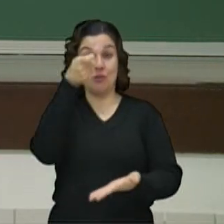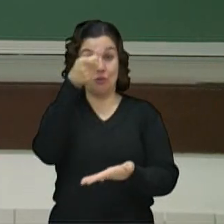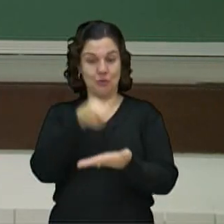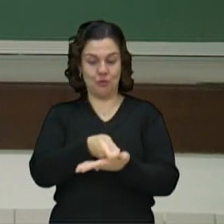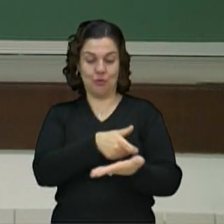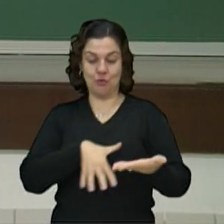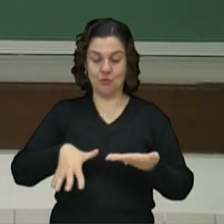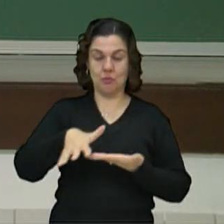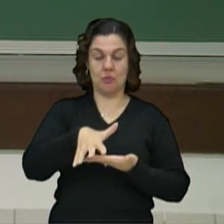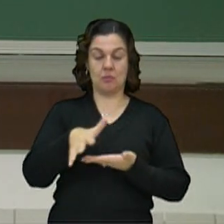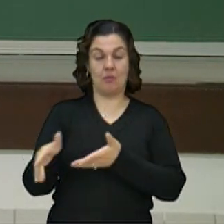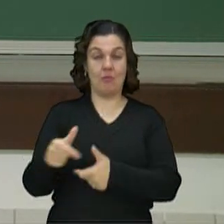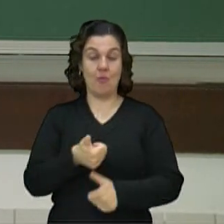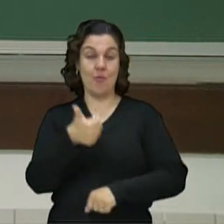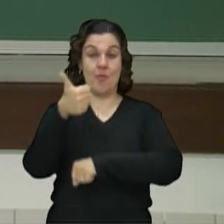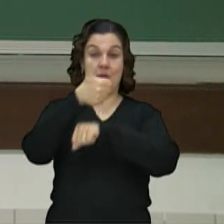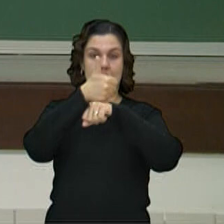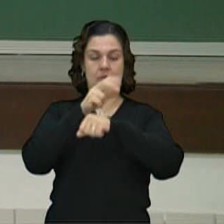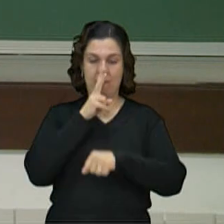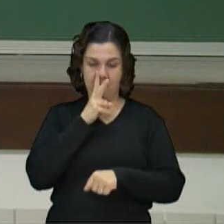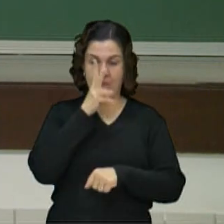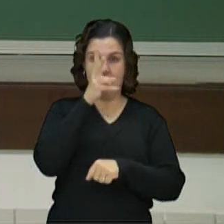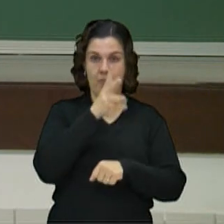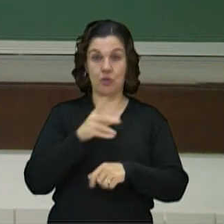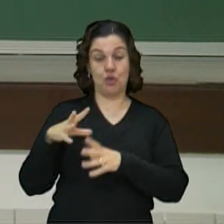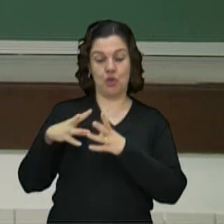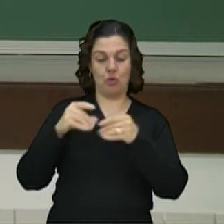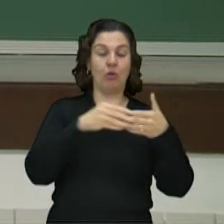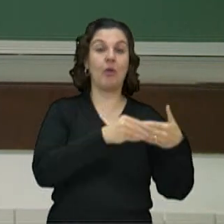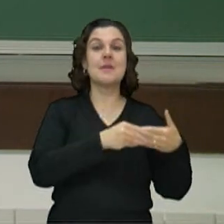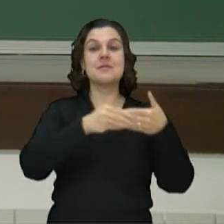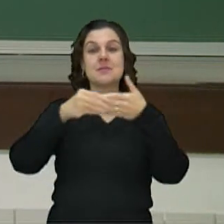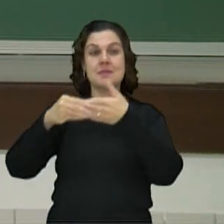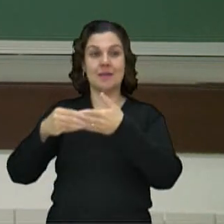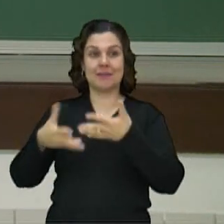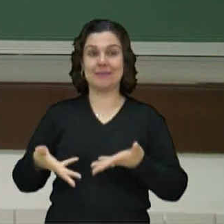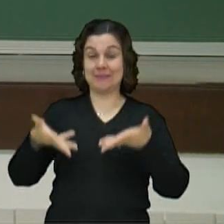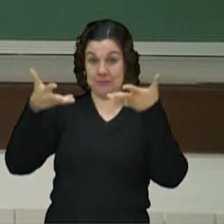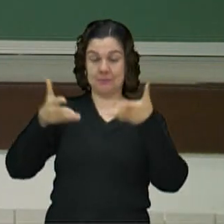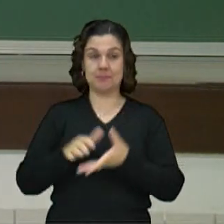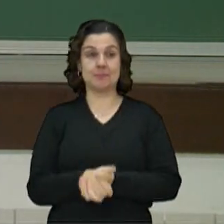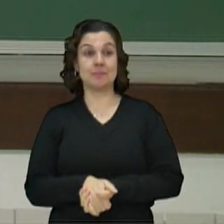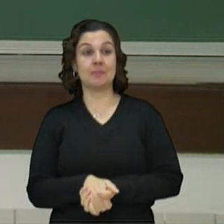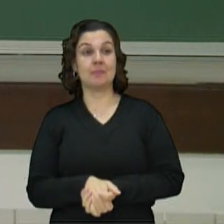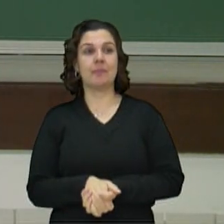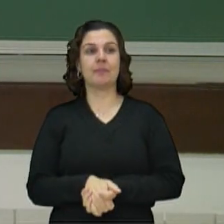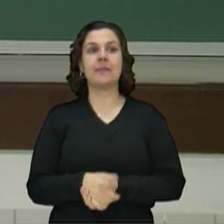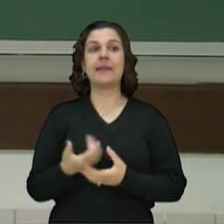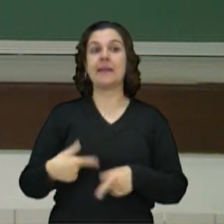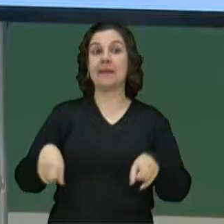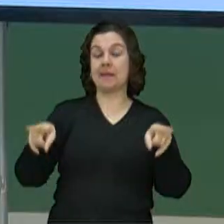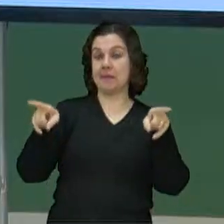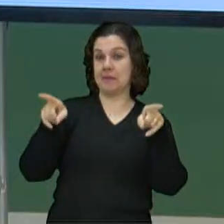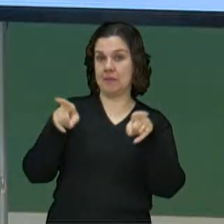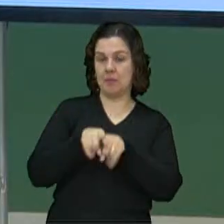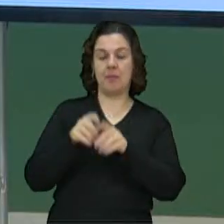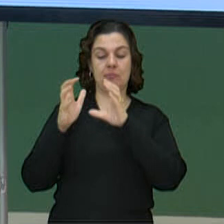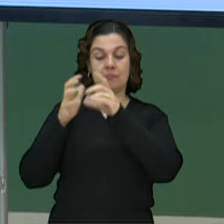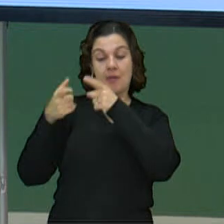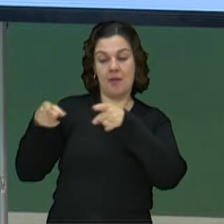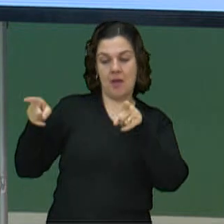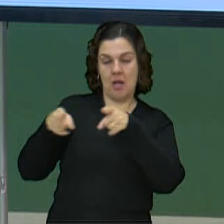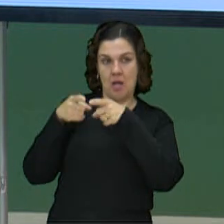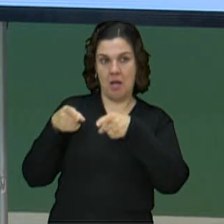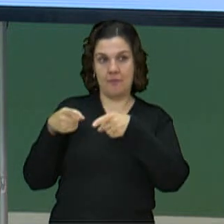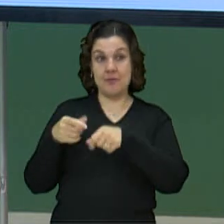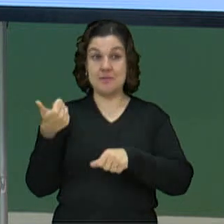líder forte, em que todos o seguem, um líder carismático. Através do rádio, o